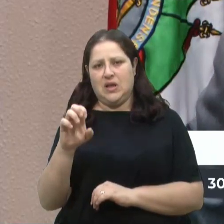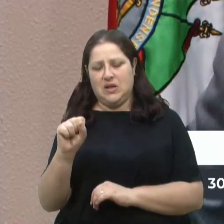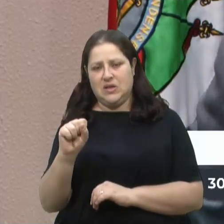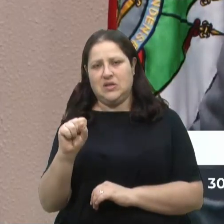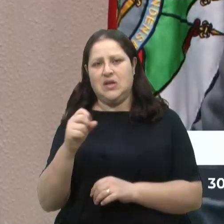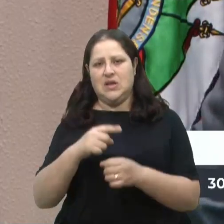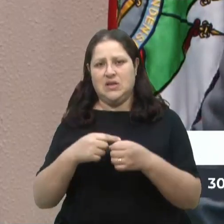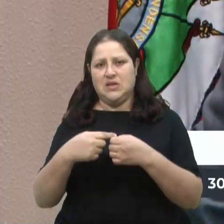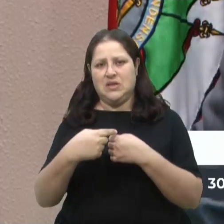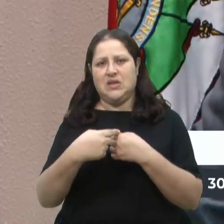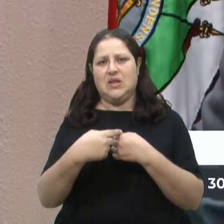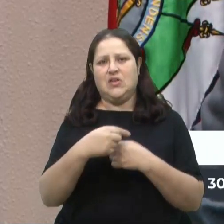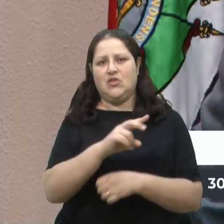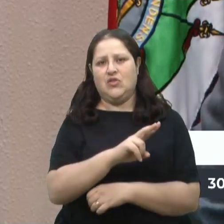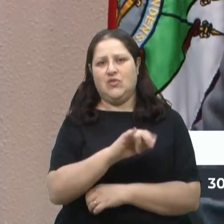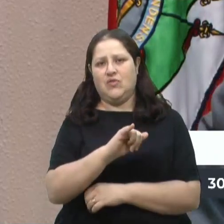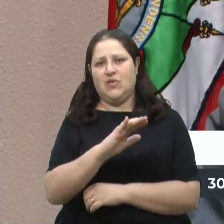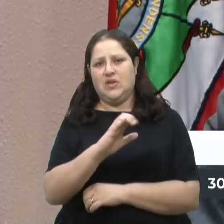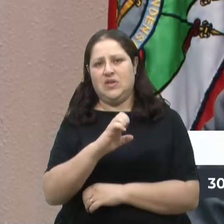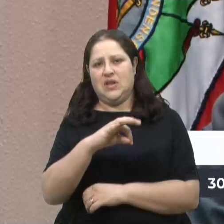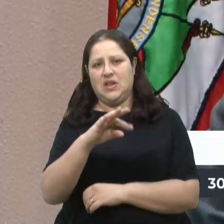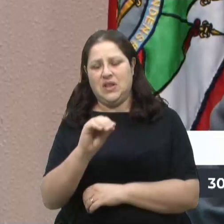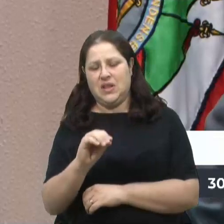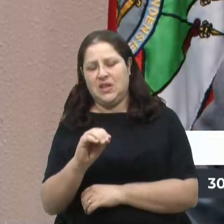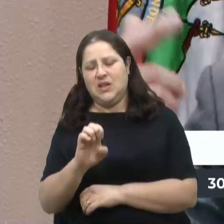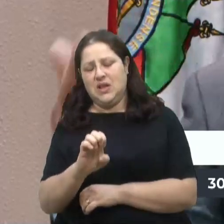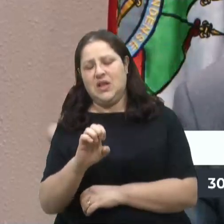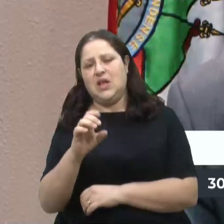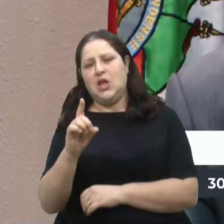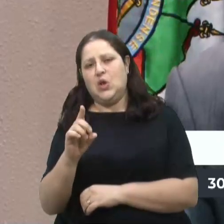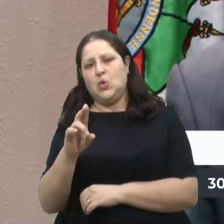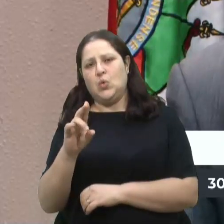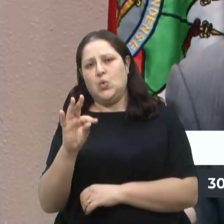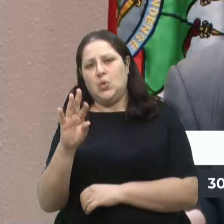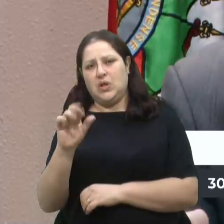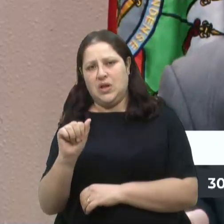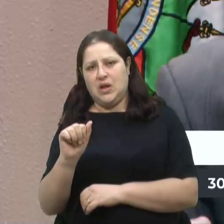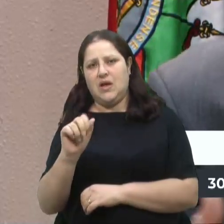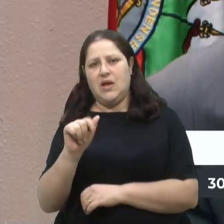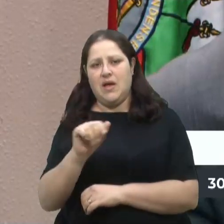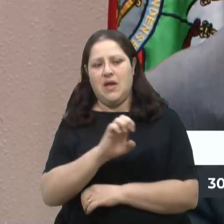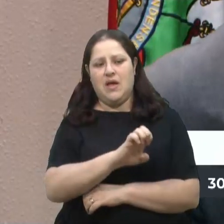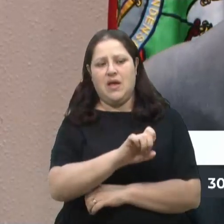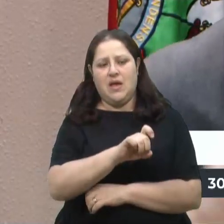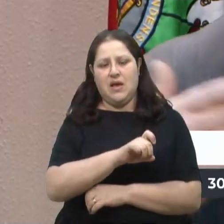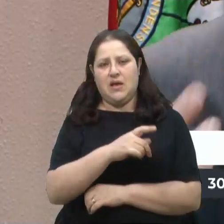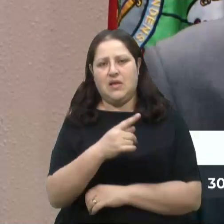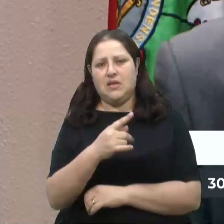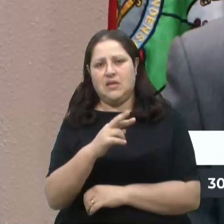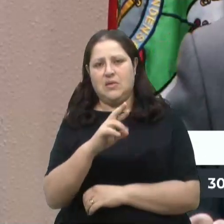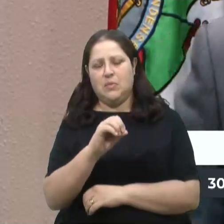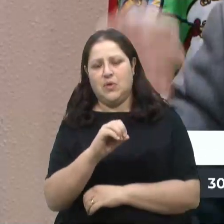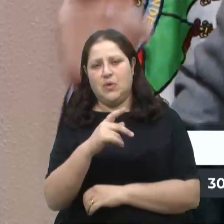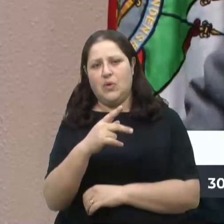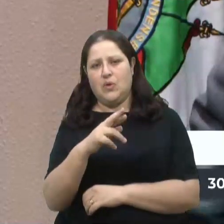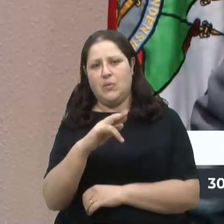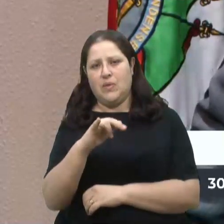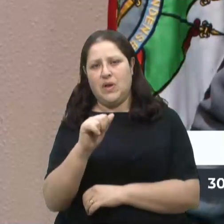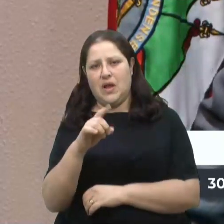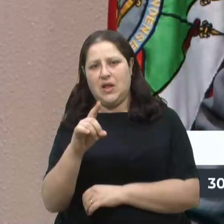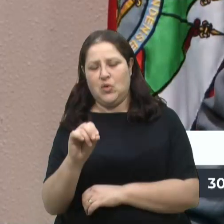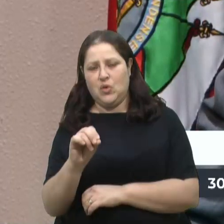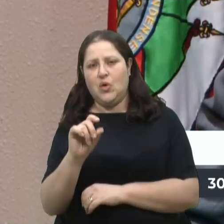foram expropriados. O que é expropriado, gente? Não é desapropriado. Quando o governo desapropria, ele